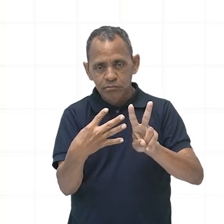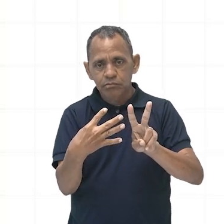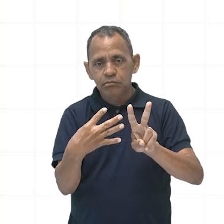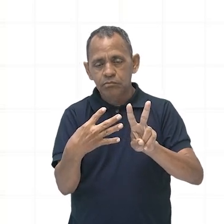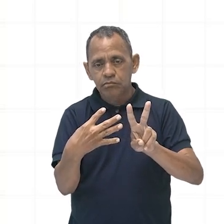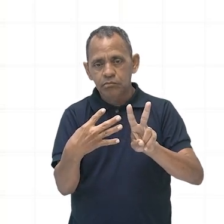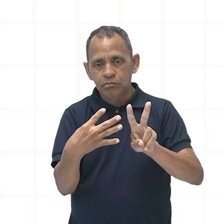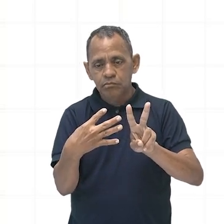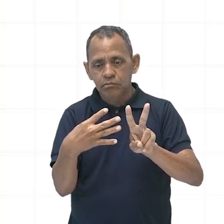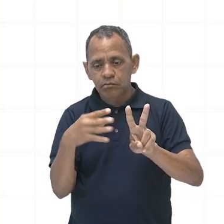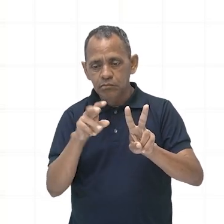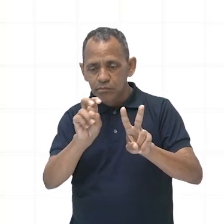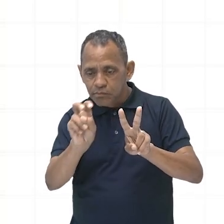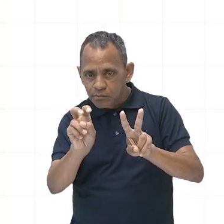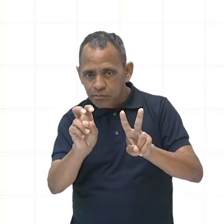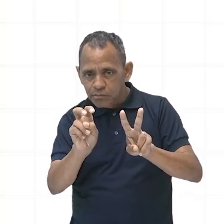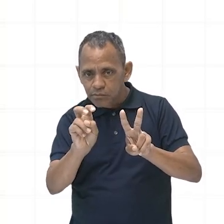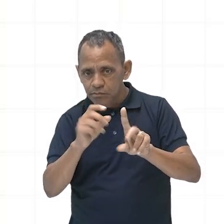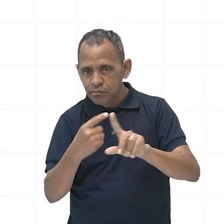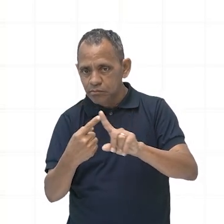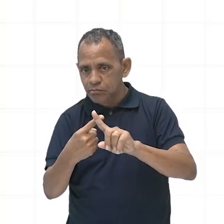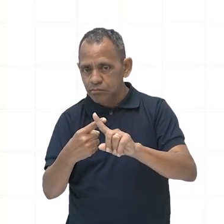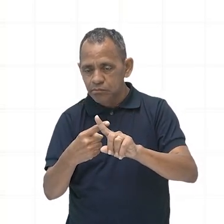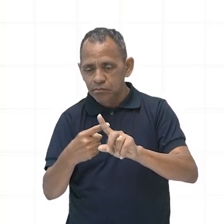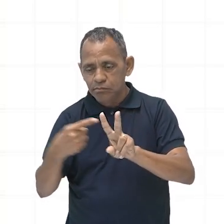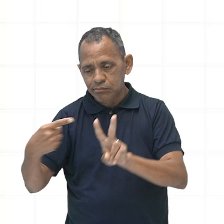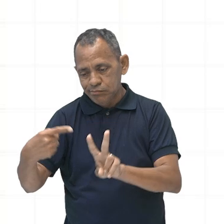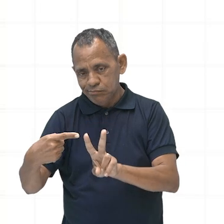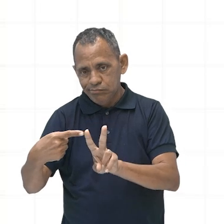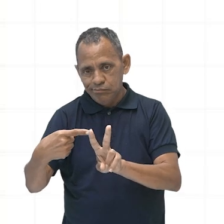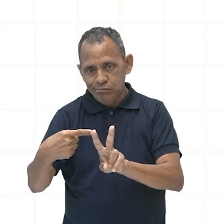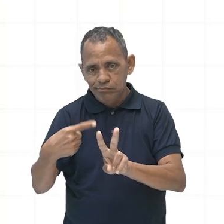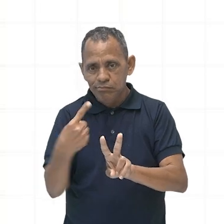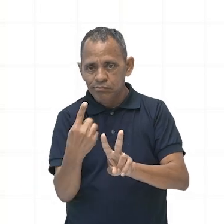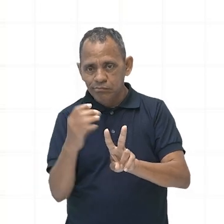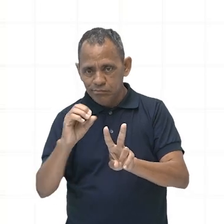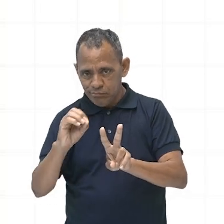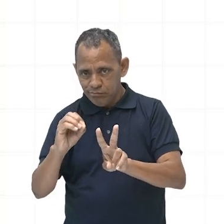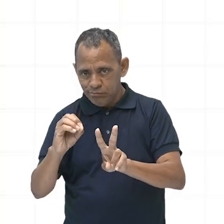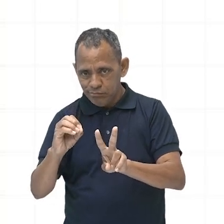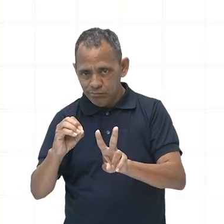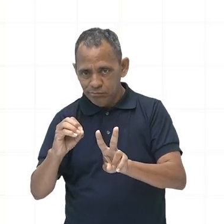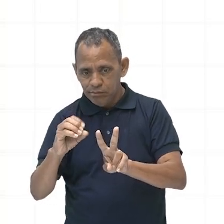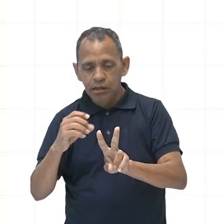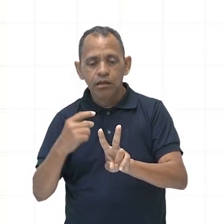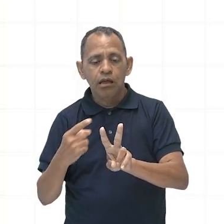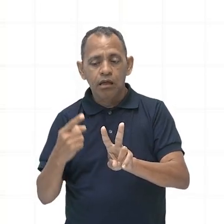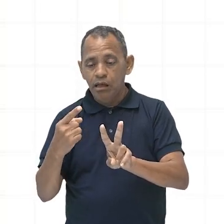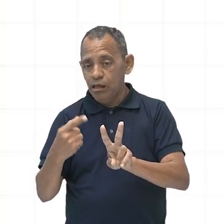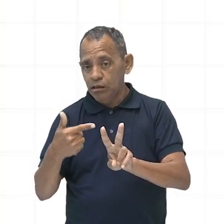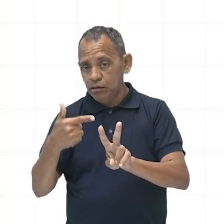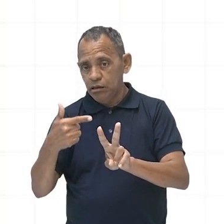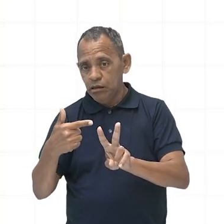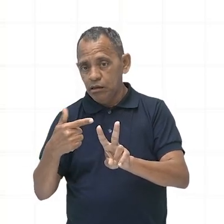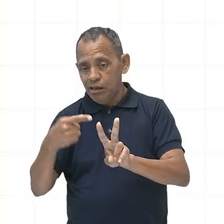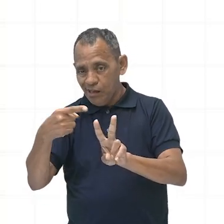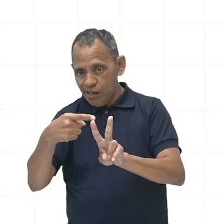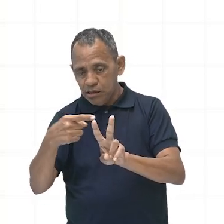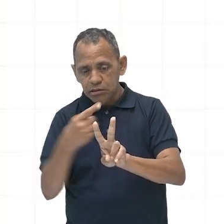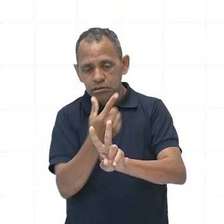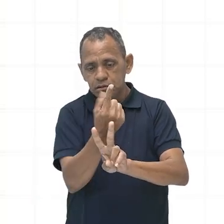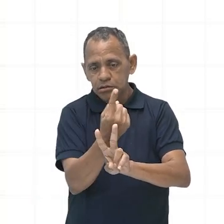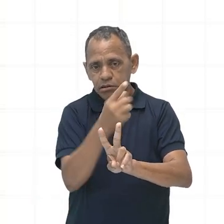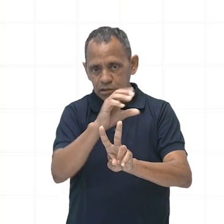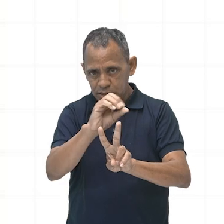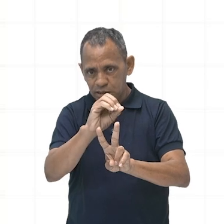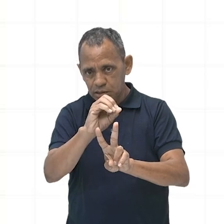4/5, certo? Vezes raiz décima de 20. E, novamente, eu posso